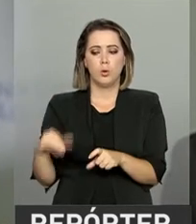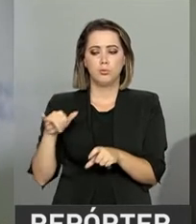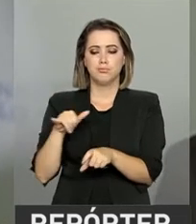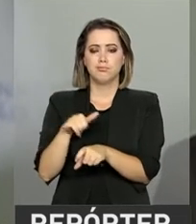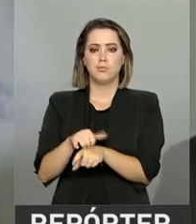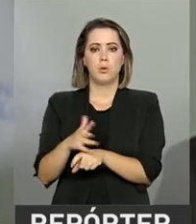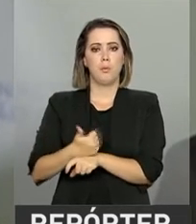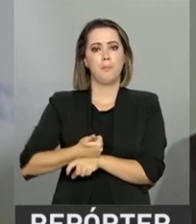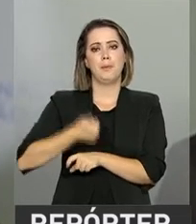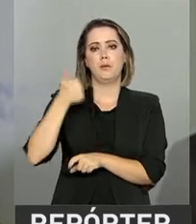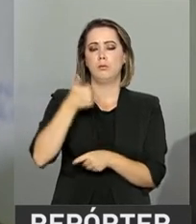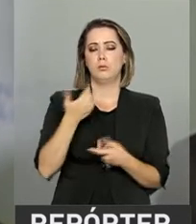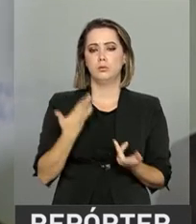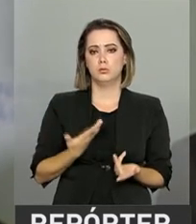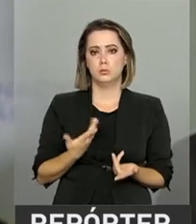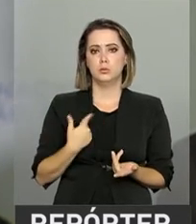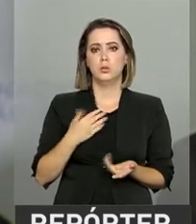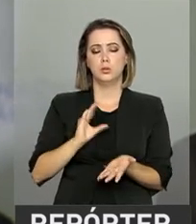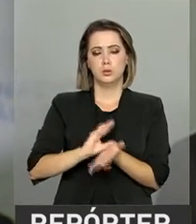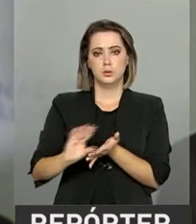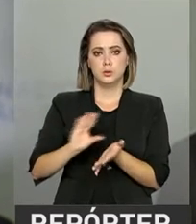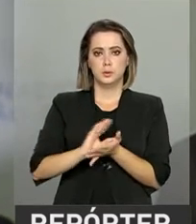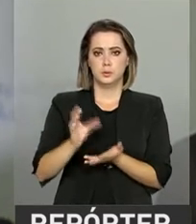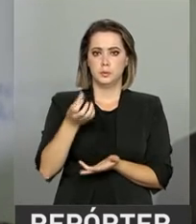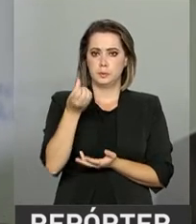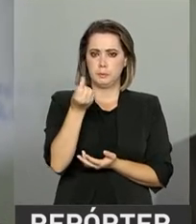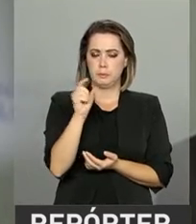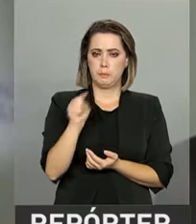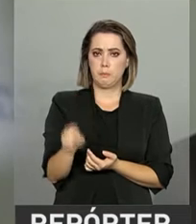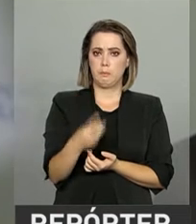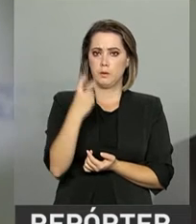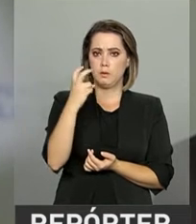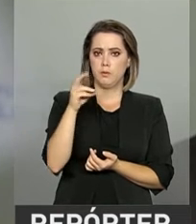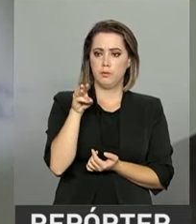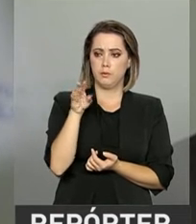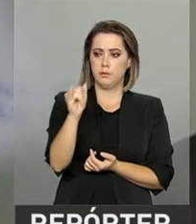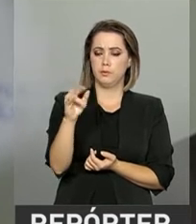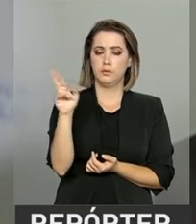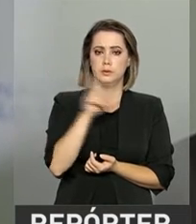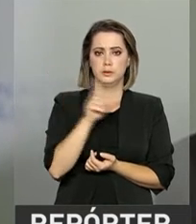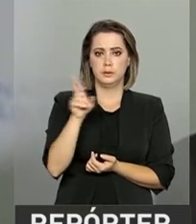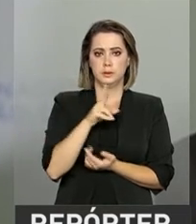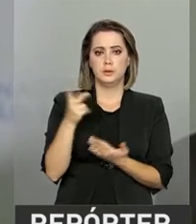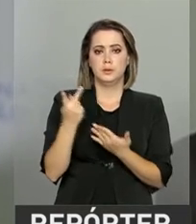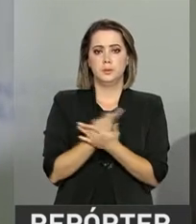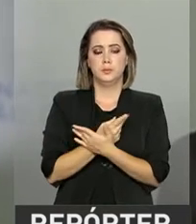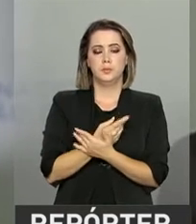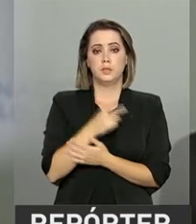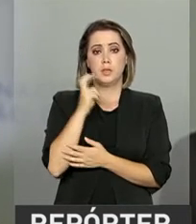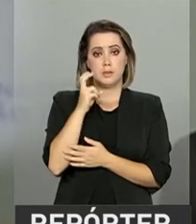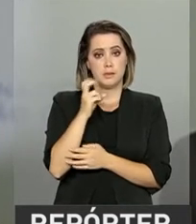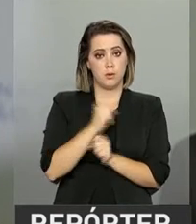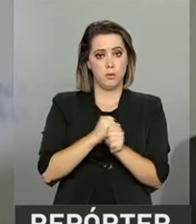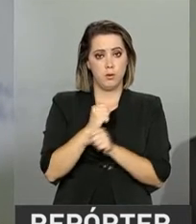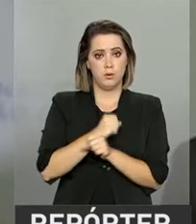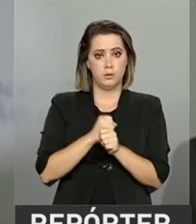com mais qualidade. Investimentos na ordem de 6,5 bilhões de reais serão feitos nos próximos 5